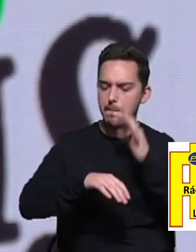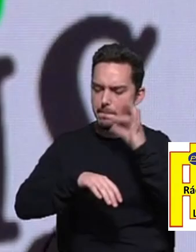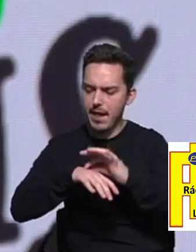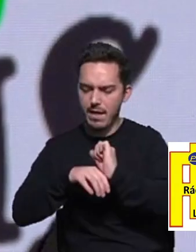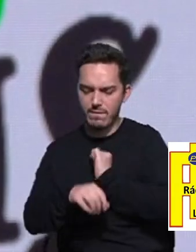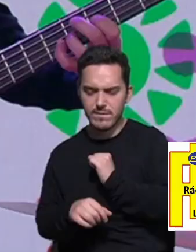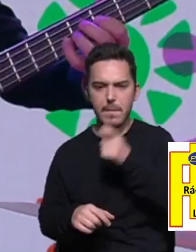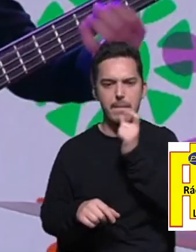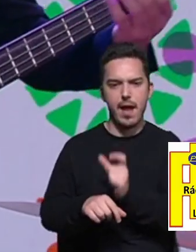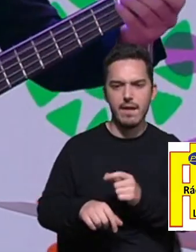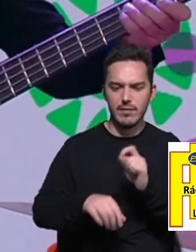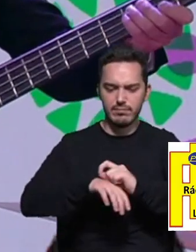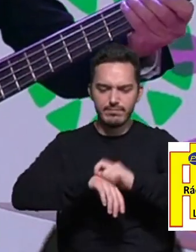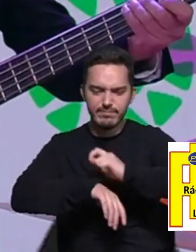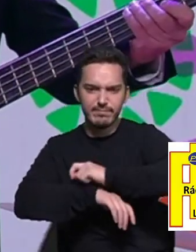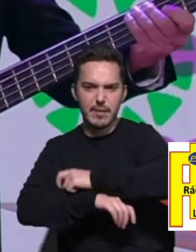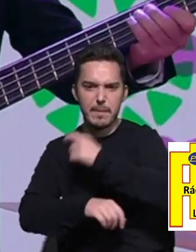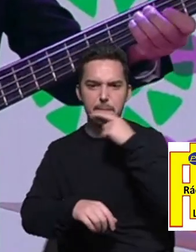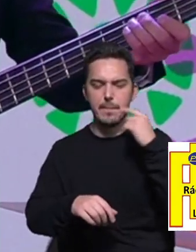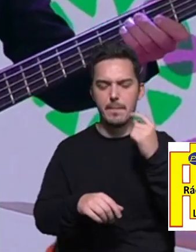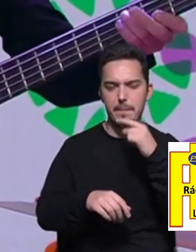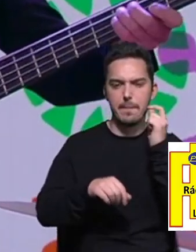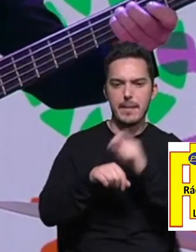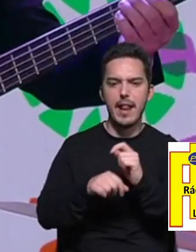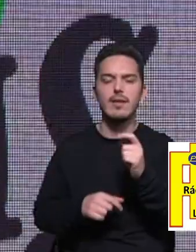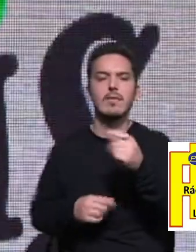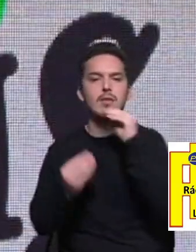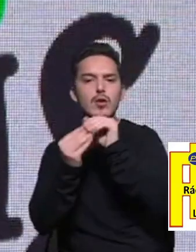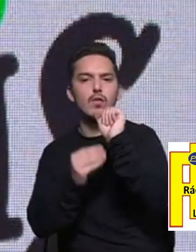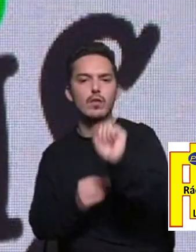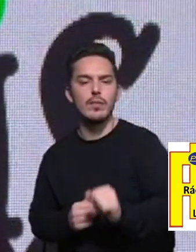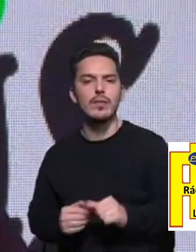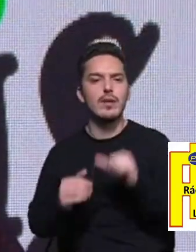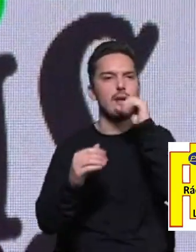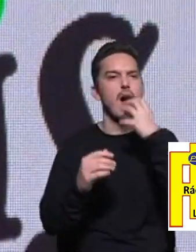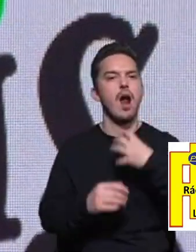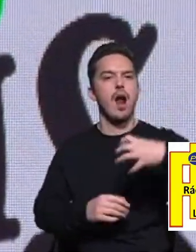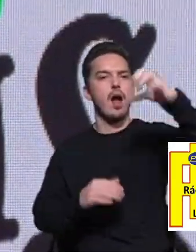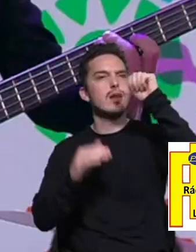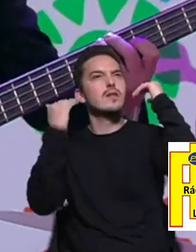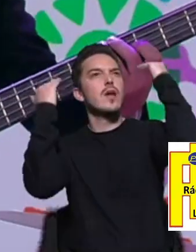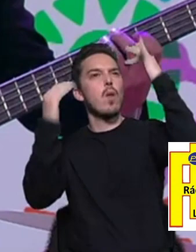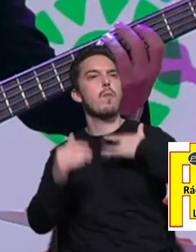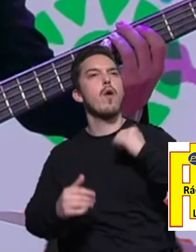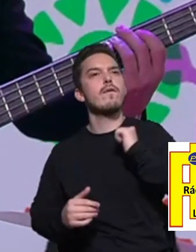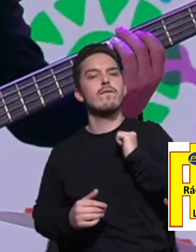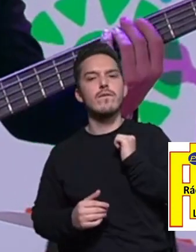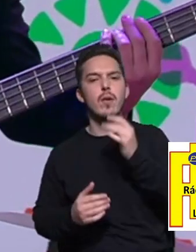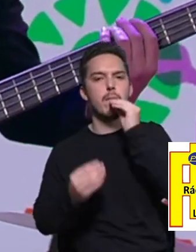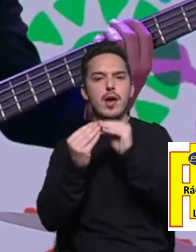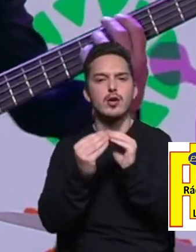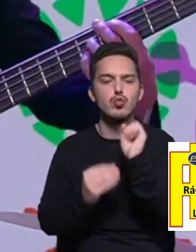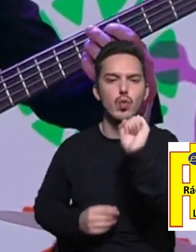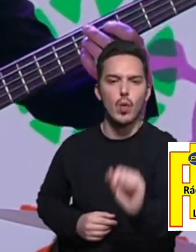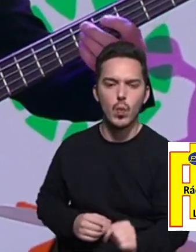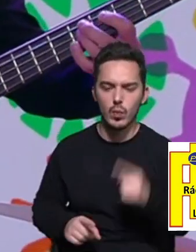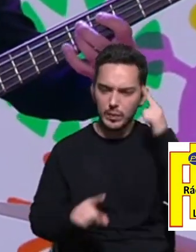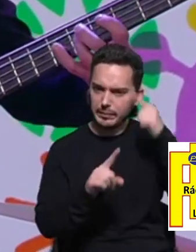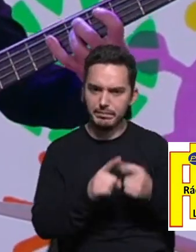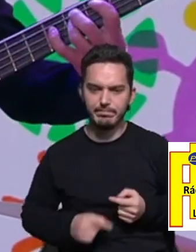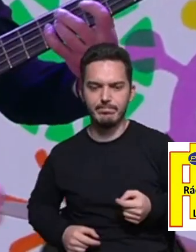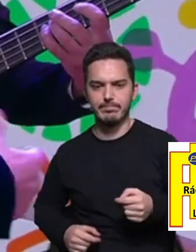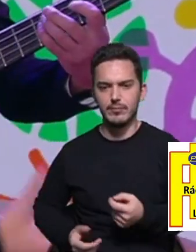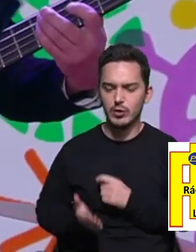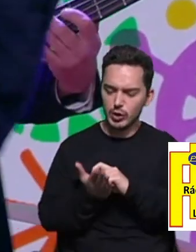do mel. Por um beijo teu, grito lá no céu que este amor é meu. Por um beijo teu, escrevo